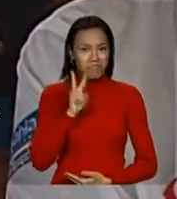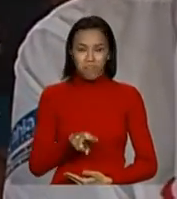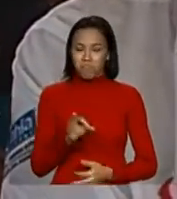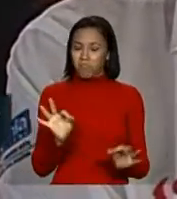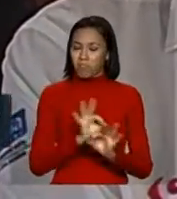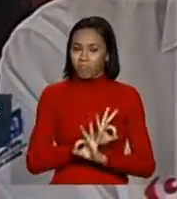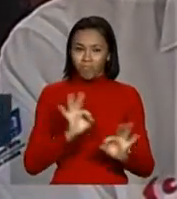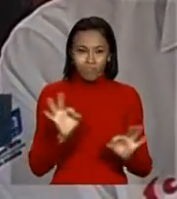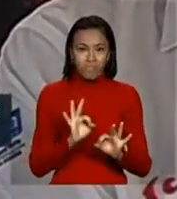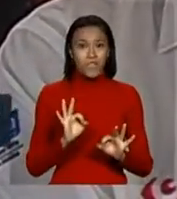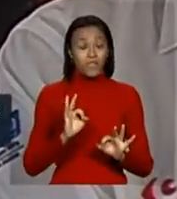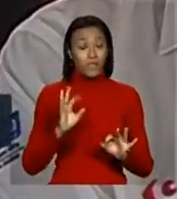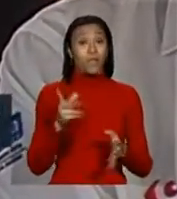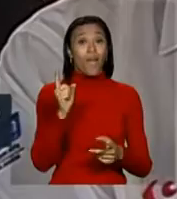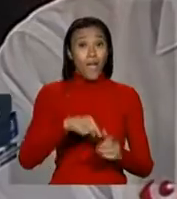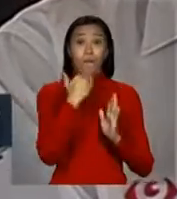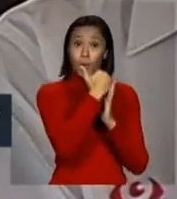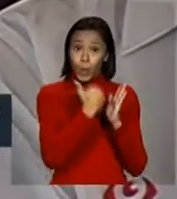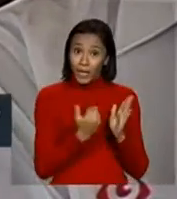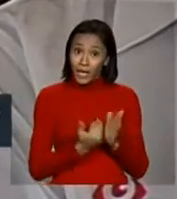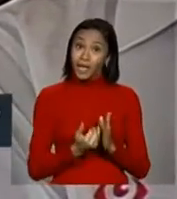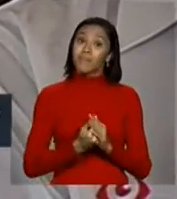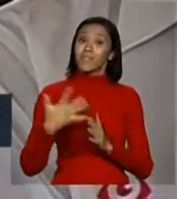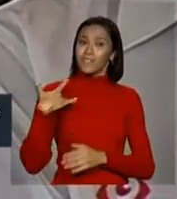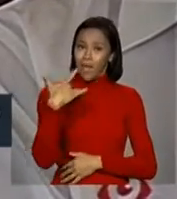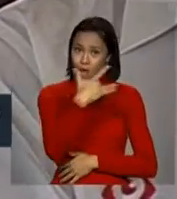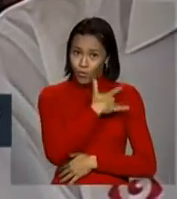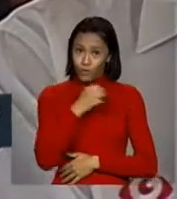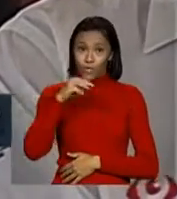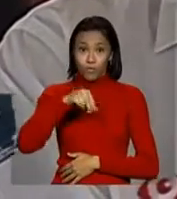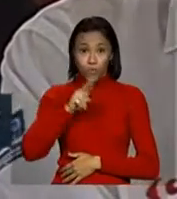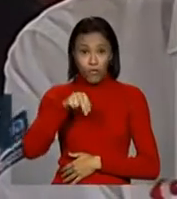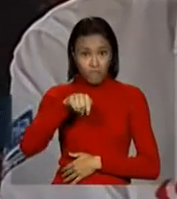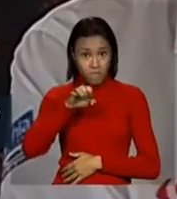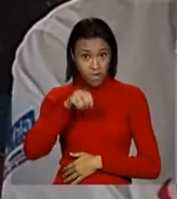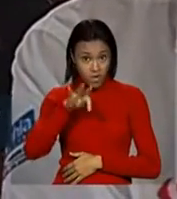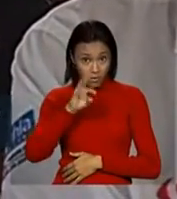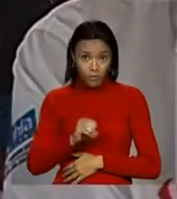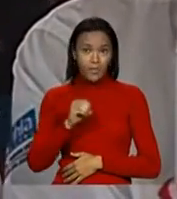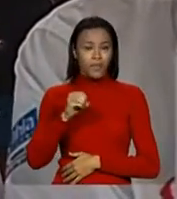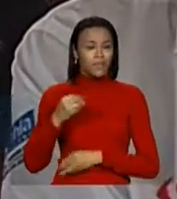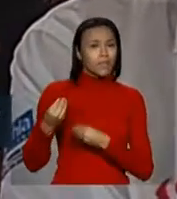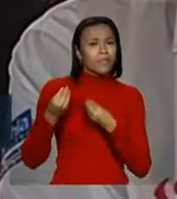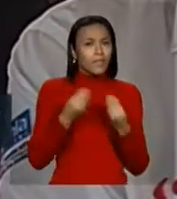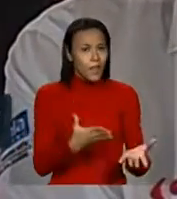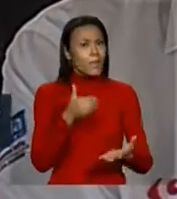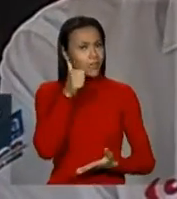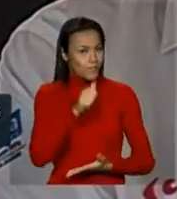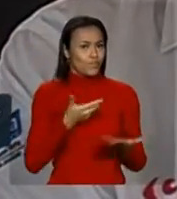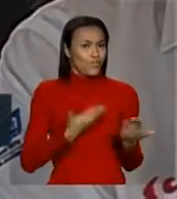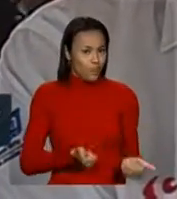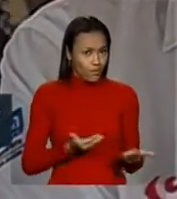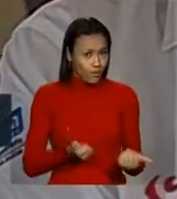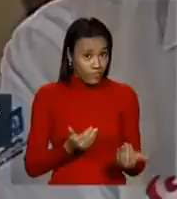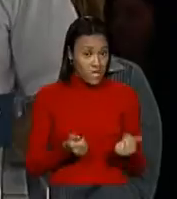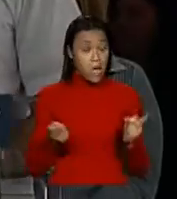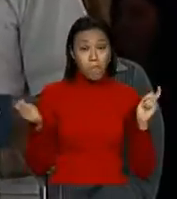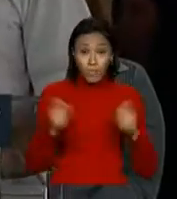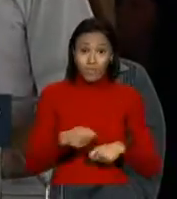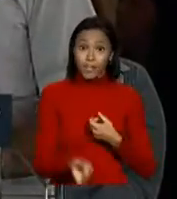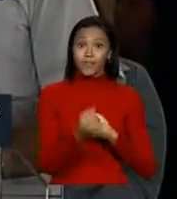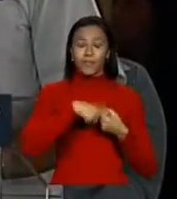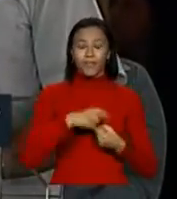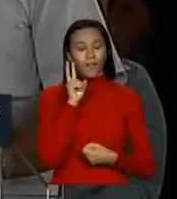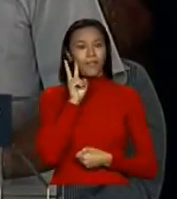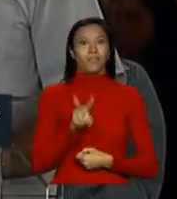vida e foi o programa Saúde e Movimento que trouxe para essa moça a possibilidade a capacidade de voltar